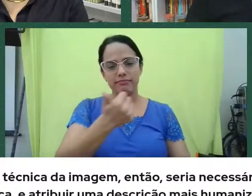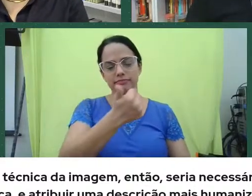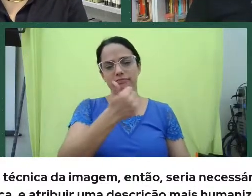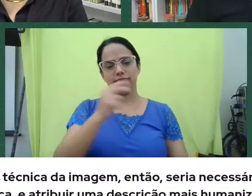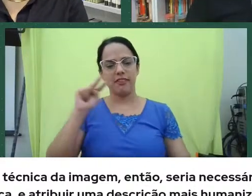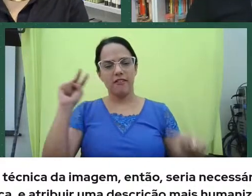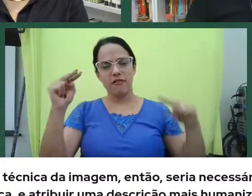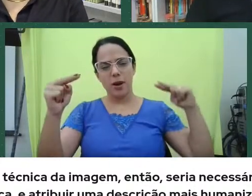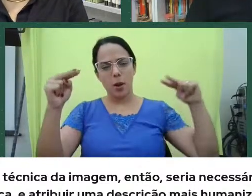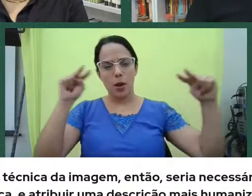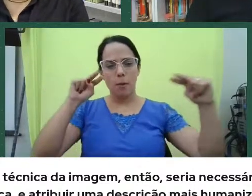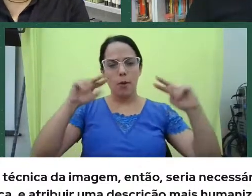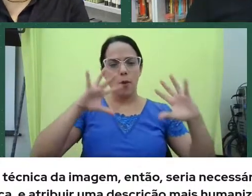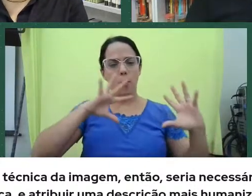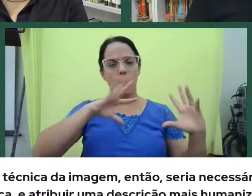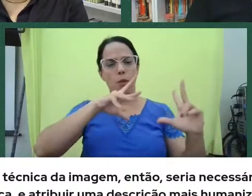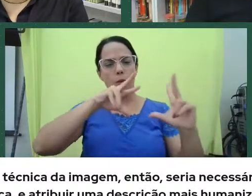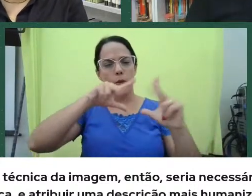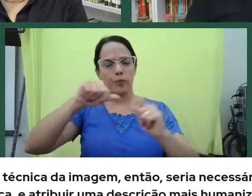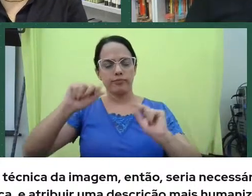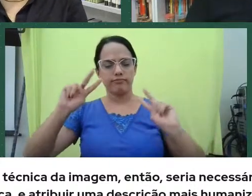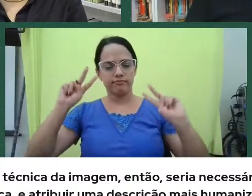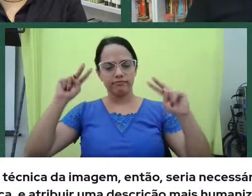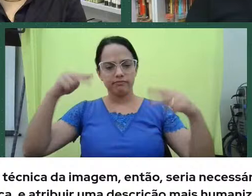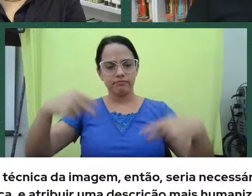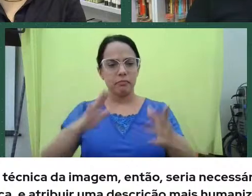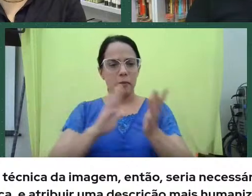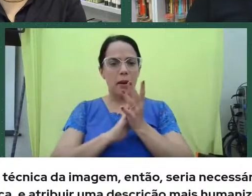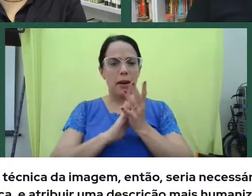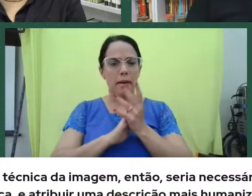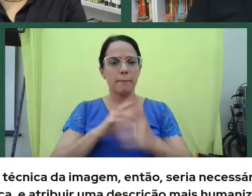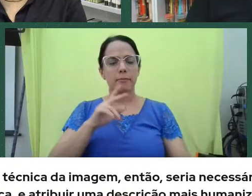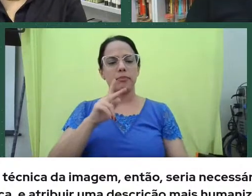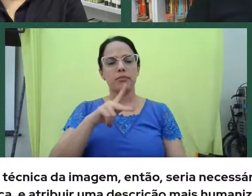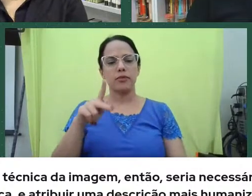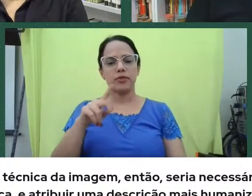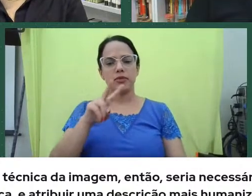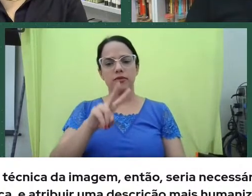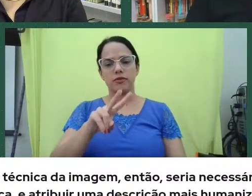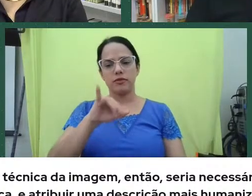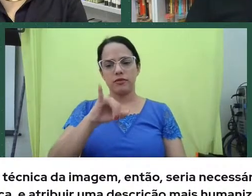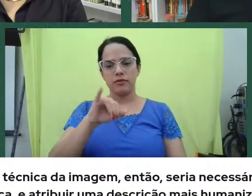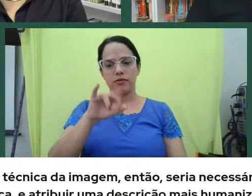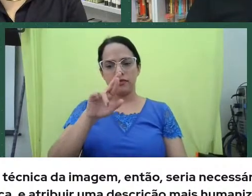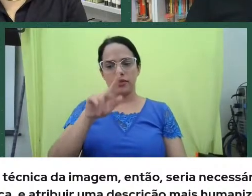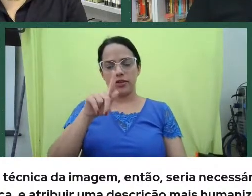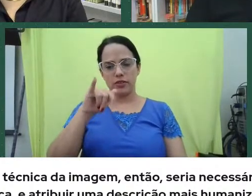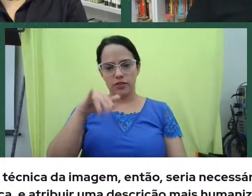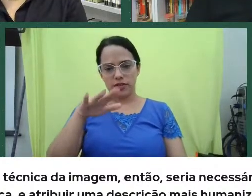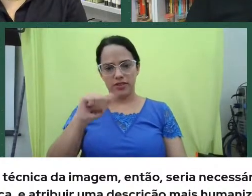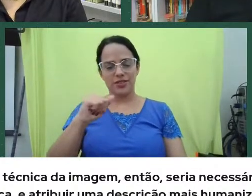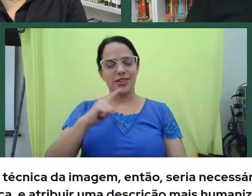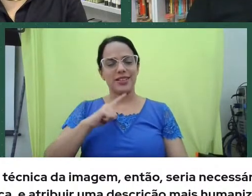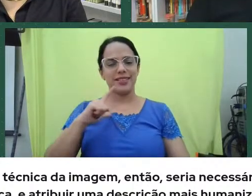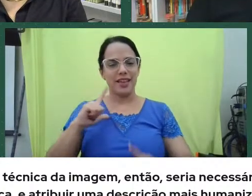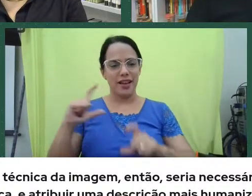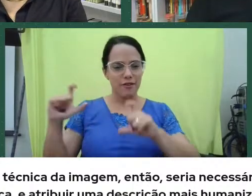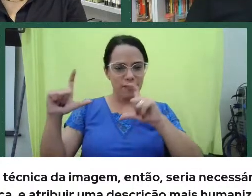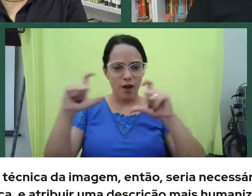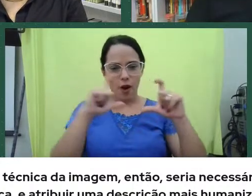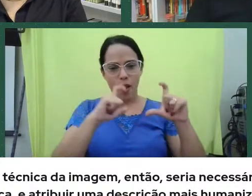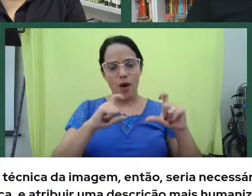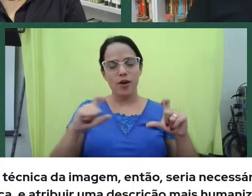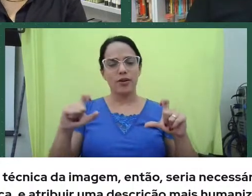olhares do mundo e o enxergar interior, parabéns. A professora Virgínia também falando que tem muitas fotos dessa natureza na Comissão